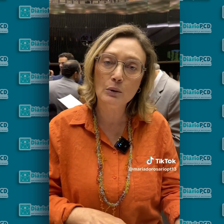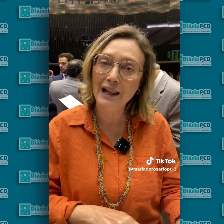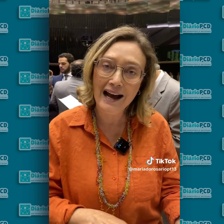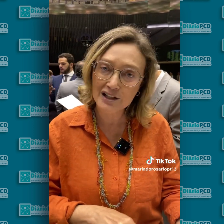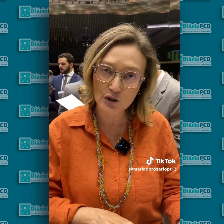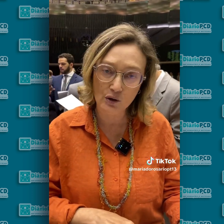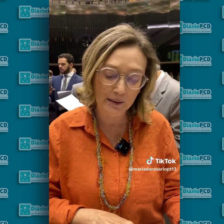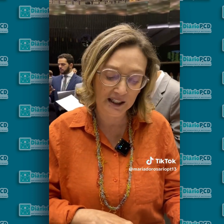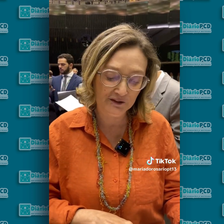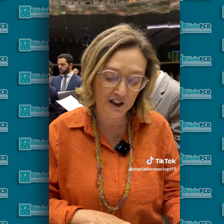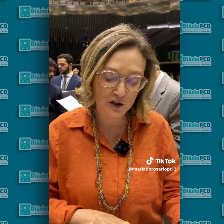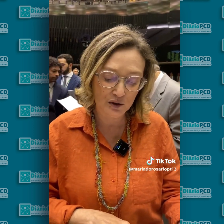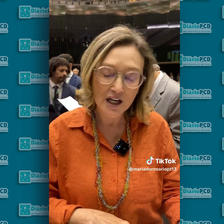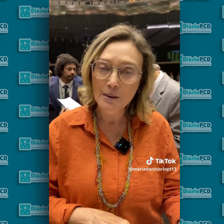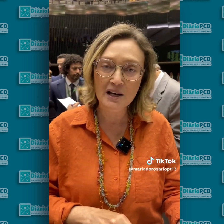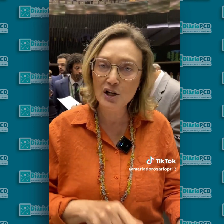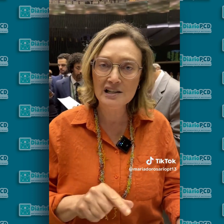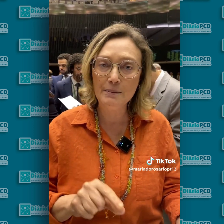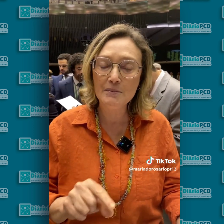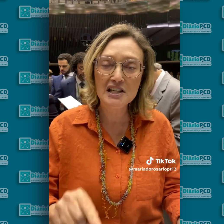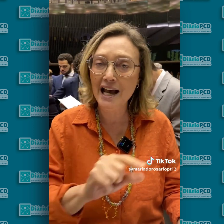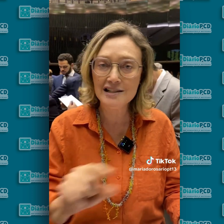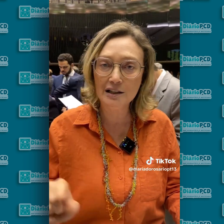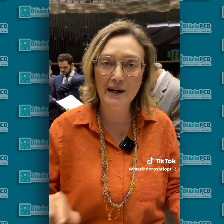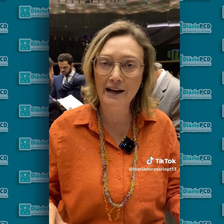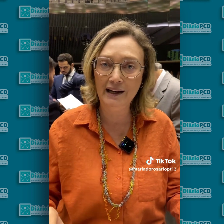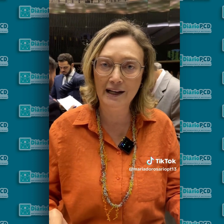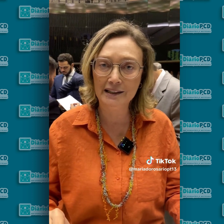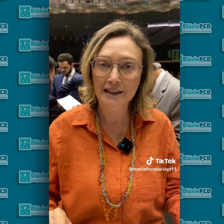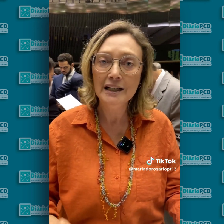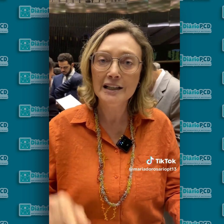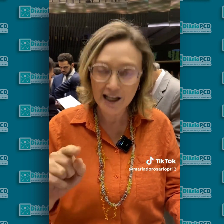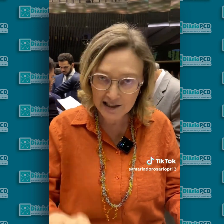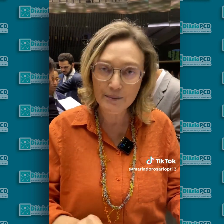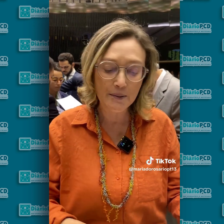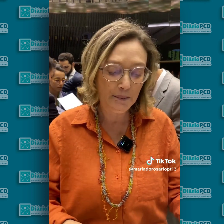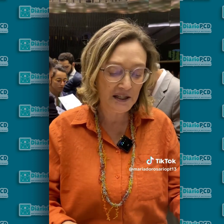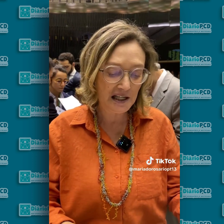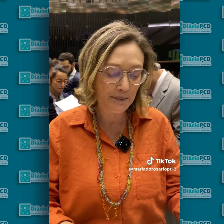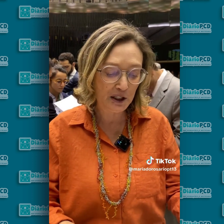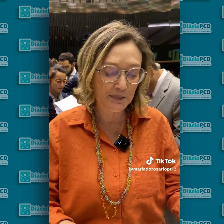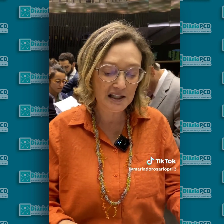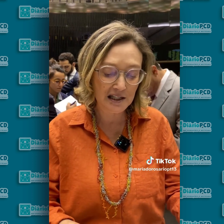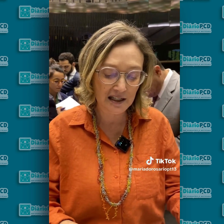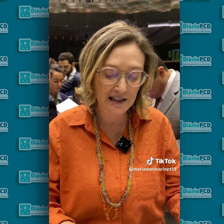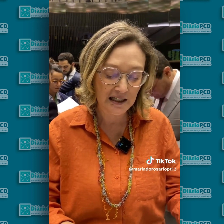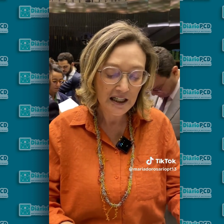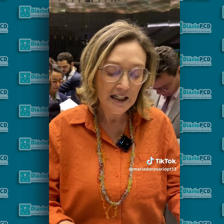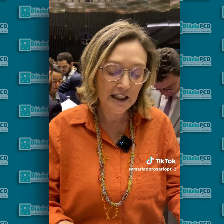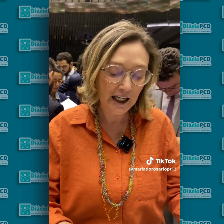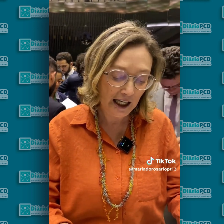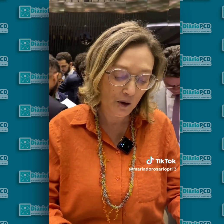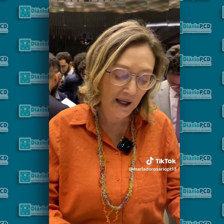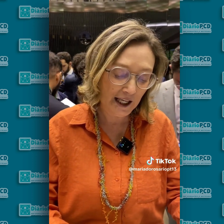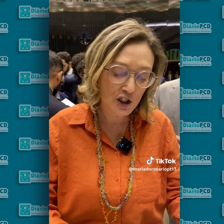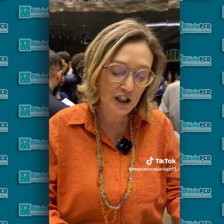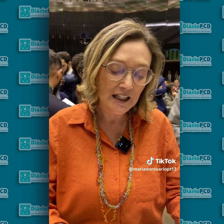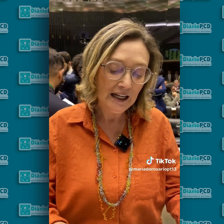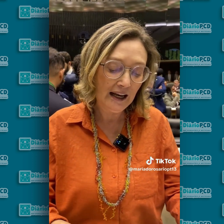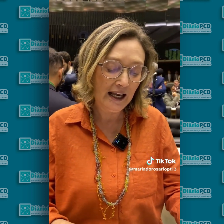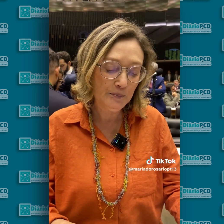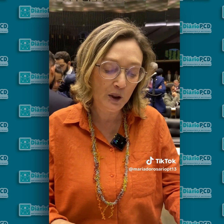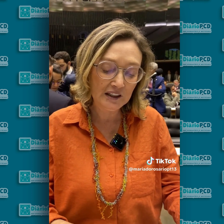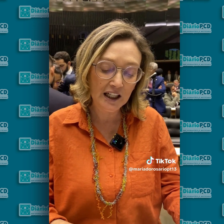recebimento irregular de qualquer benefício, mas nós sabemos que essa não é a regra. Quem recebe BPC é porque precisa. E